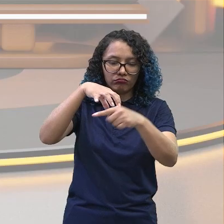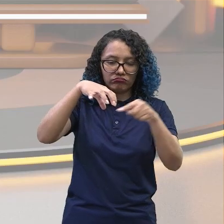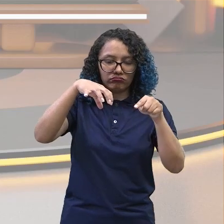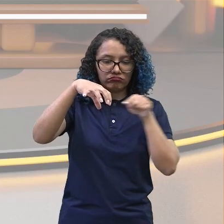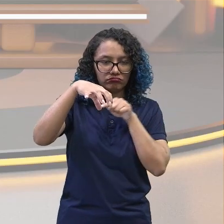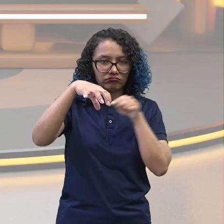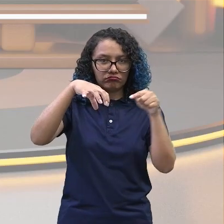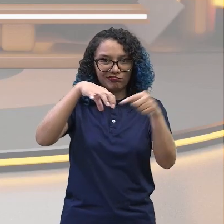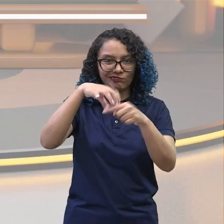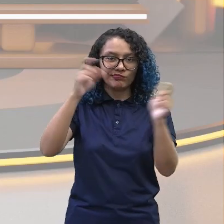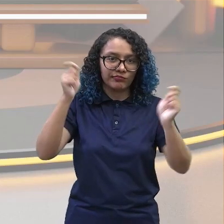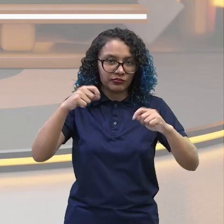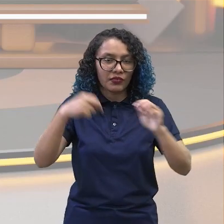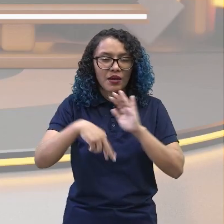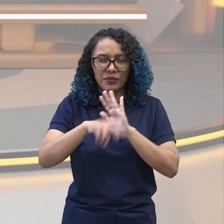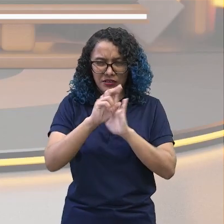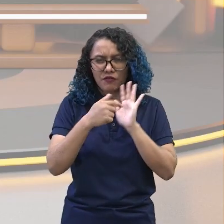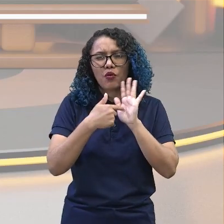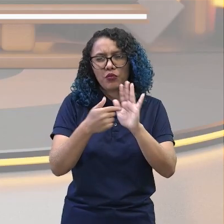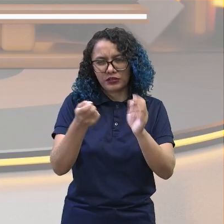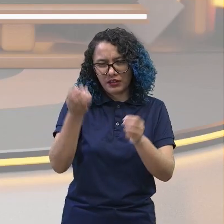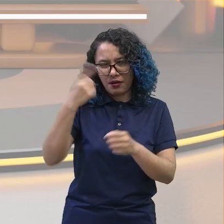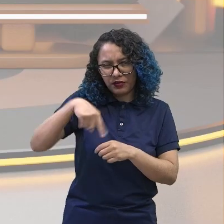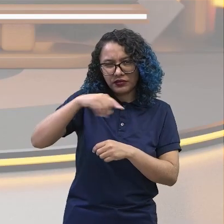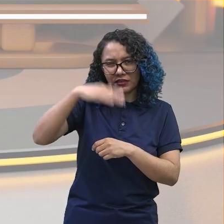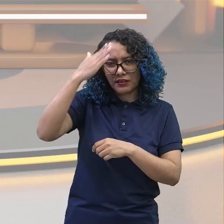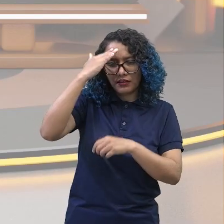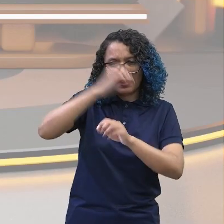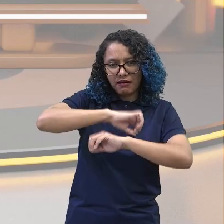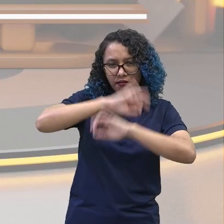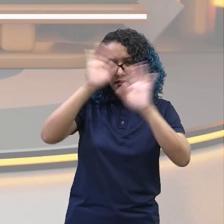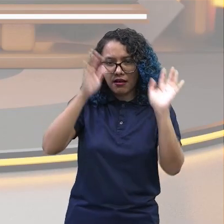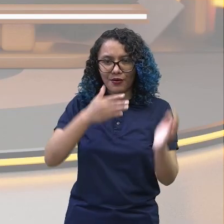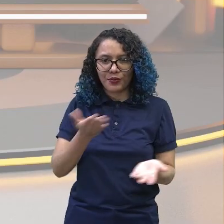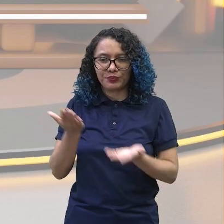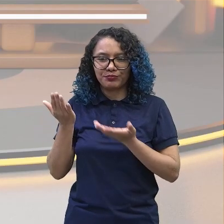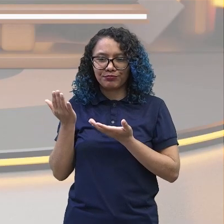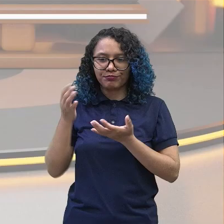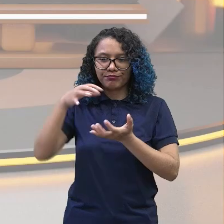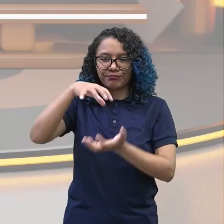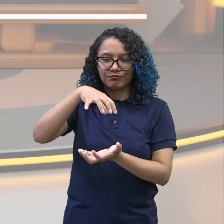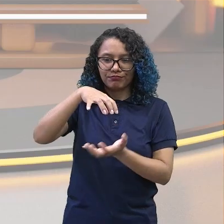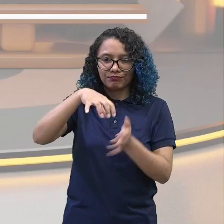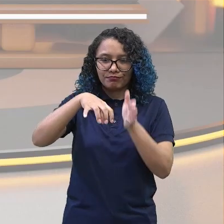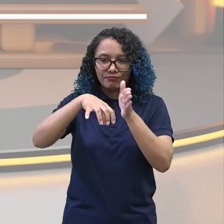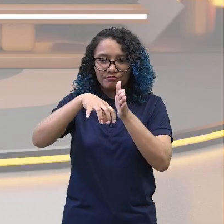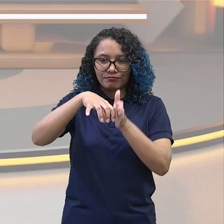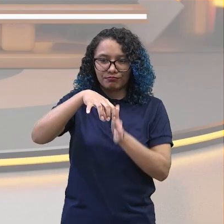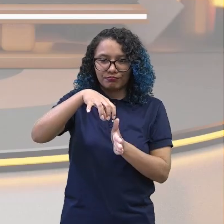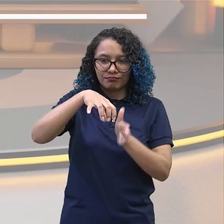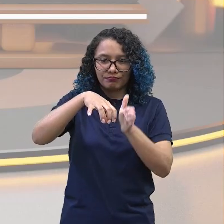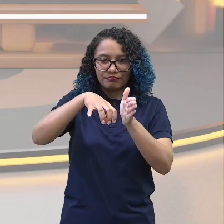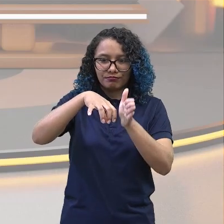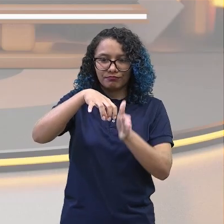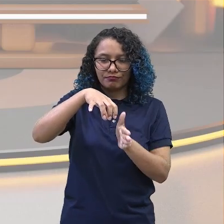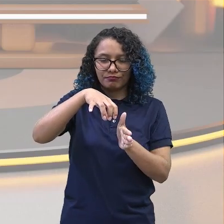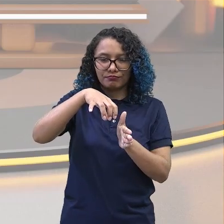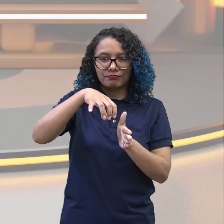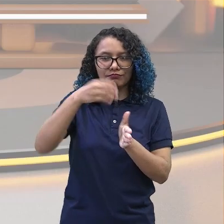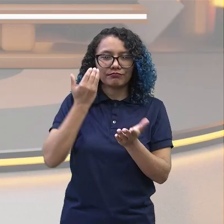do Equador. Para ficar mais claro, eu tenho aqui a ilustração de como é a projeção azimutal, plana